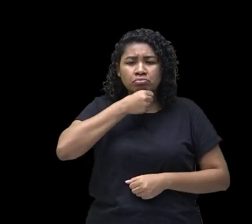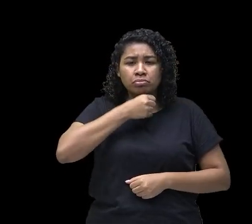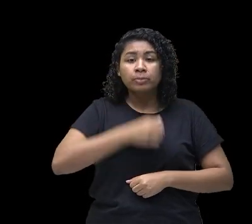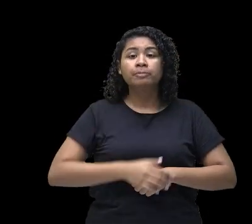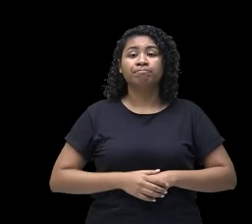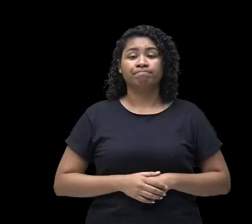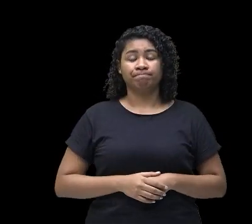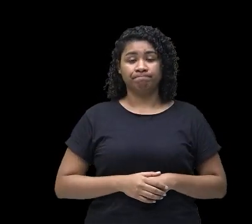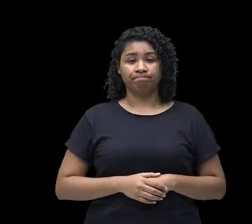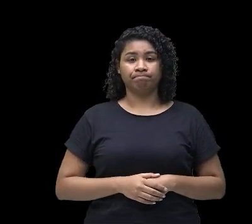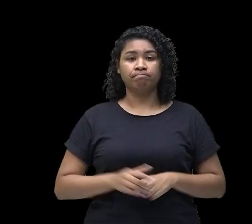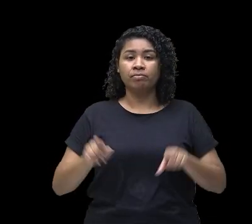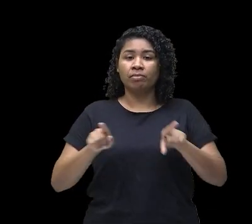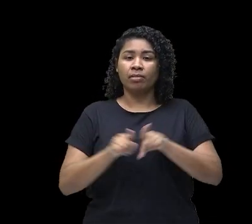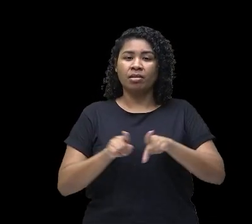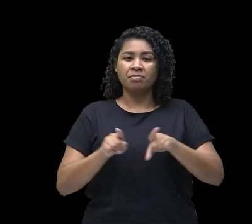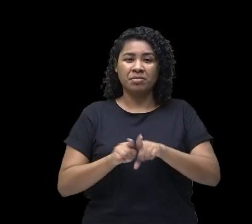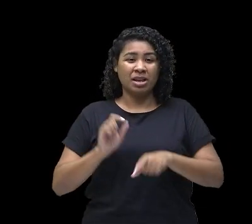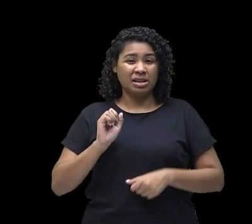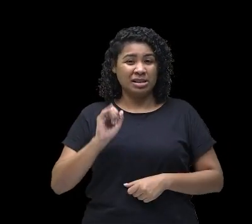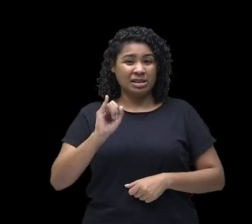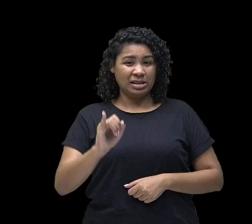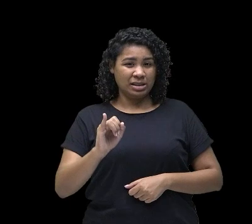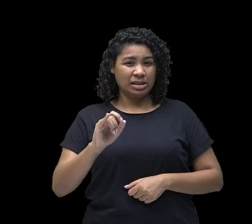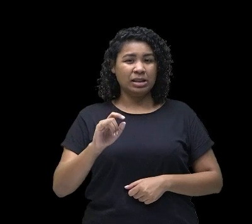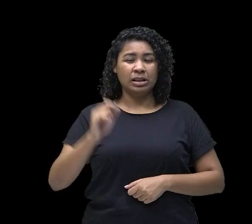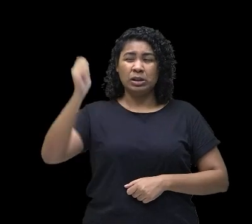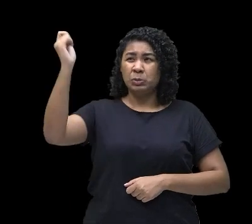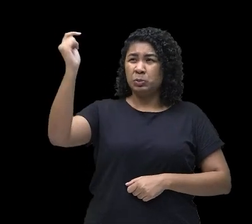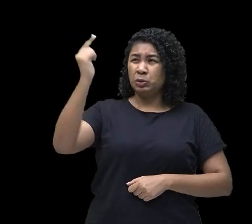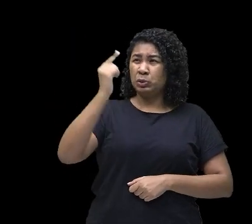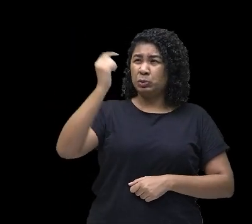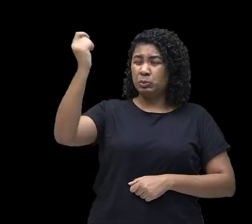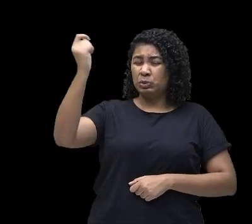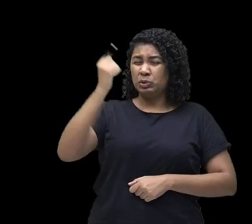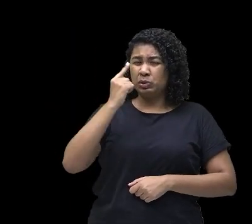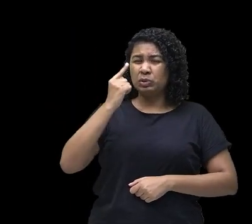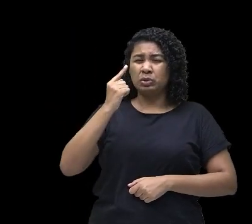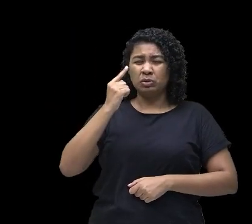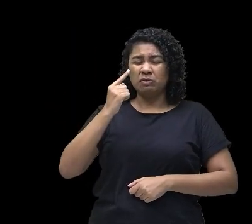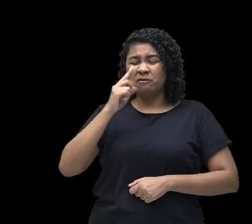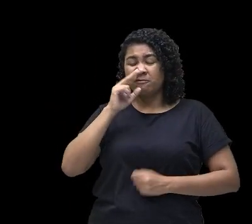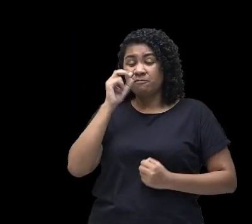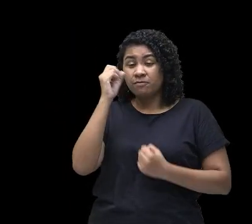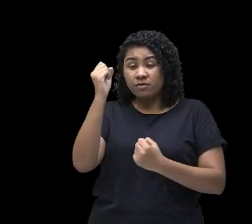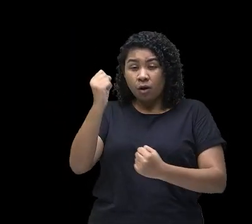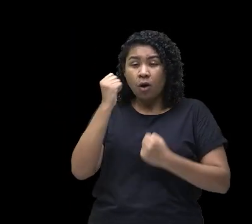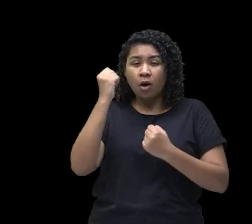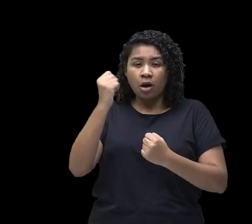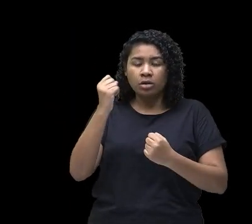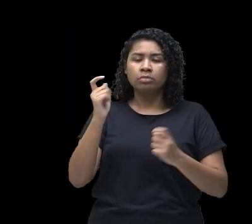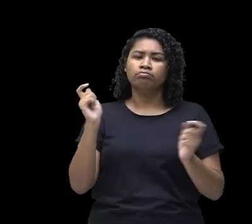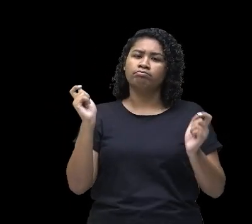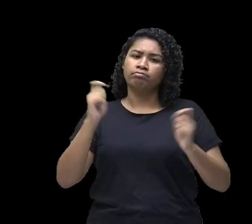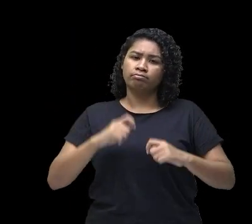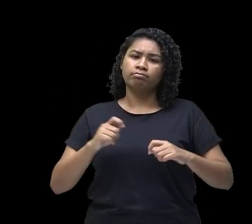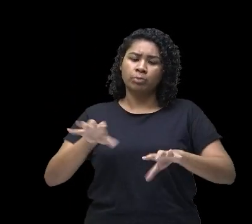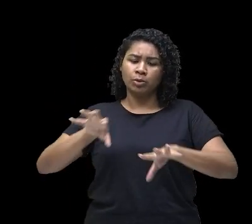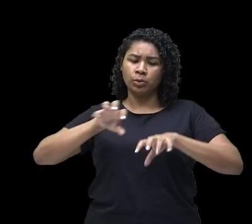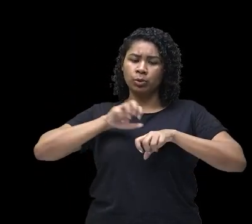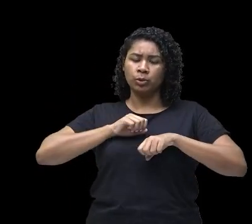Além disso, se tomarmos muita radiação ultravioleta na pele, ela também causa câncer de